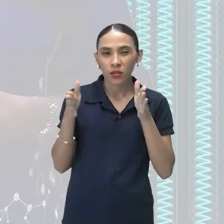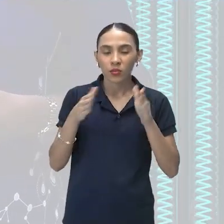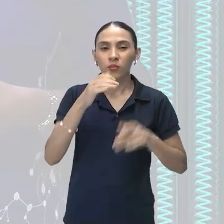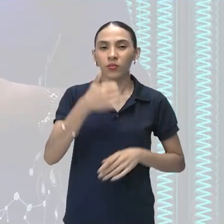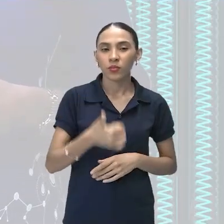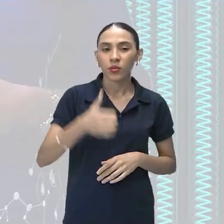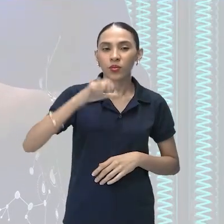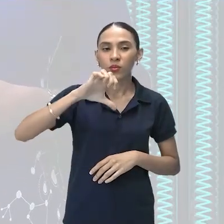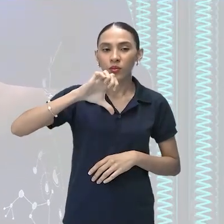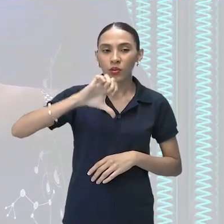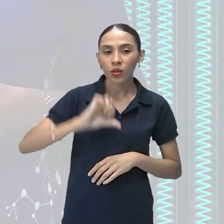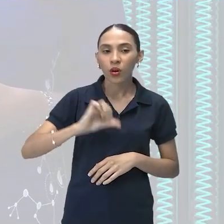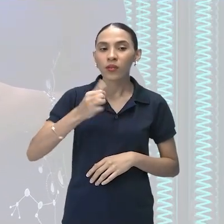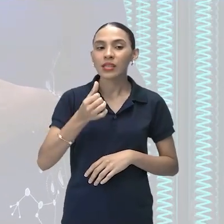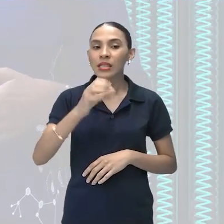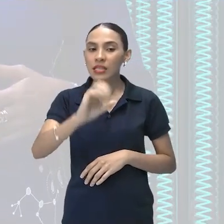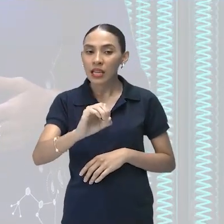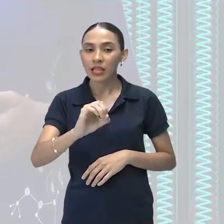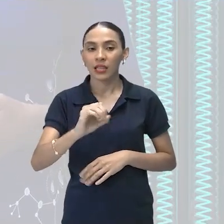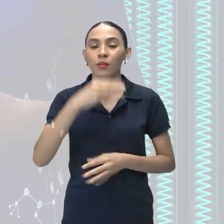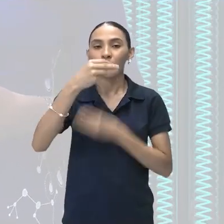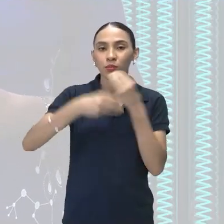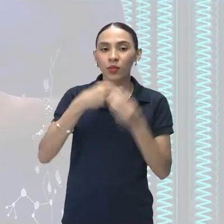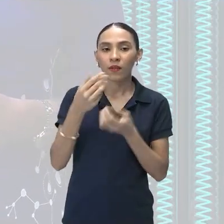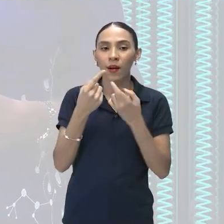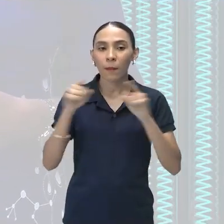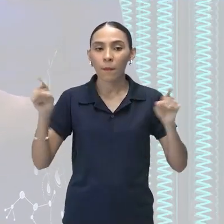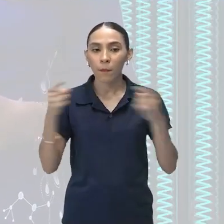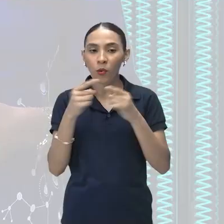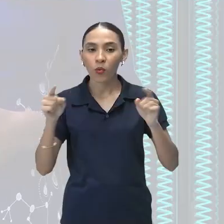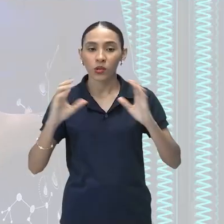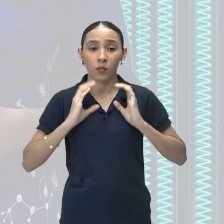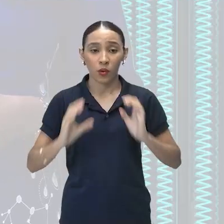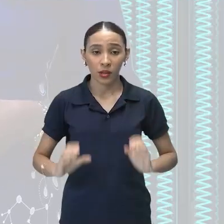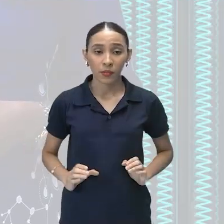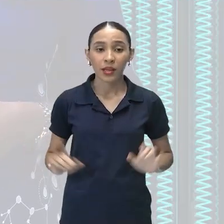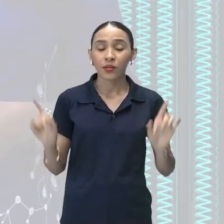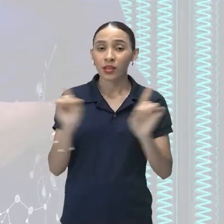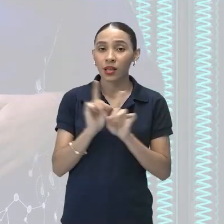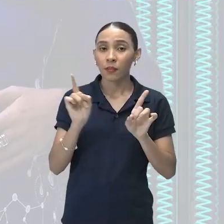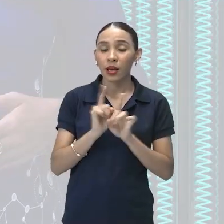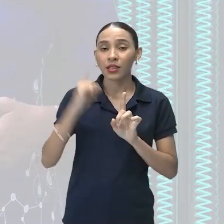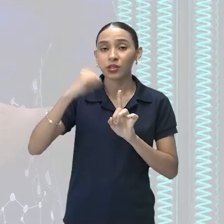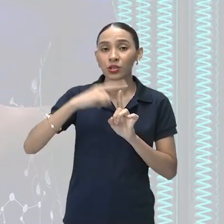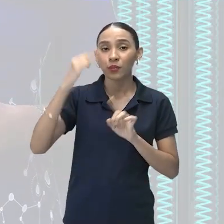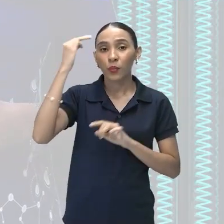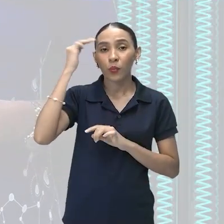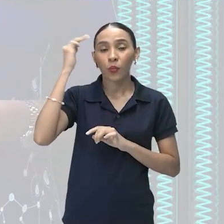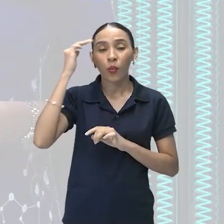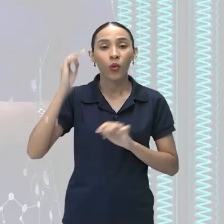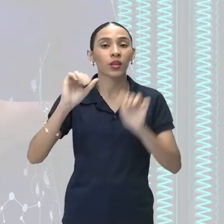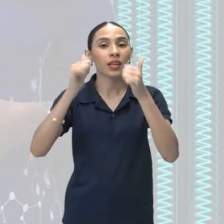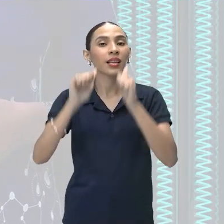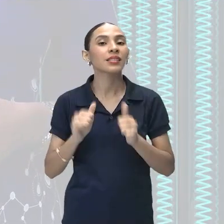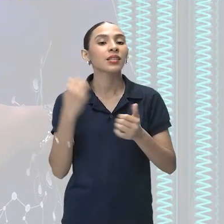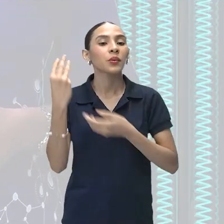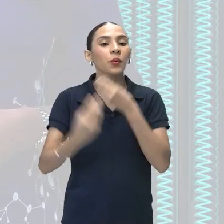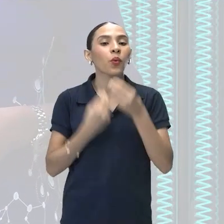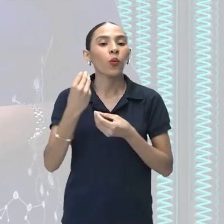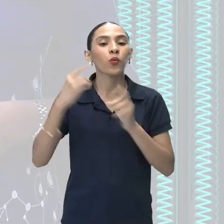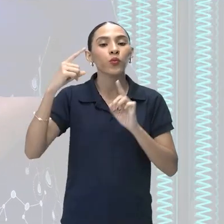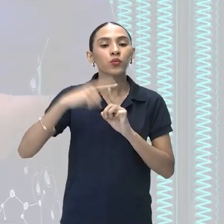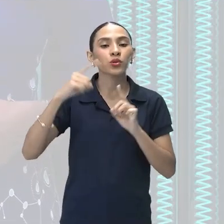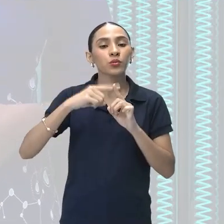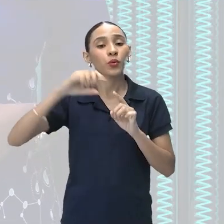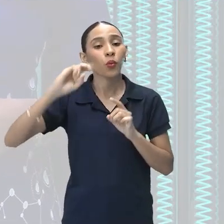de 1960, que mesclava música, comportamento e moda, traduzindo-se, portanto, em um